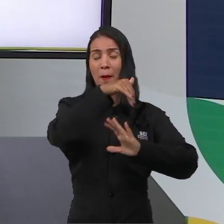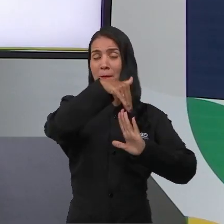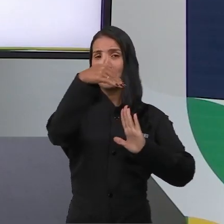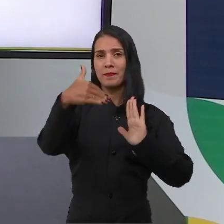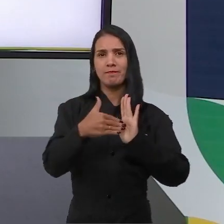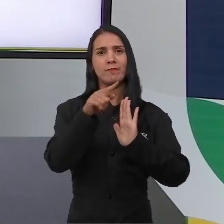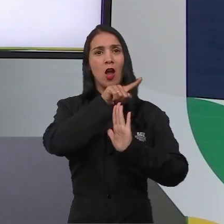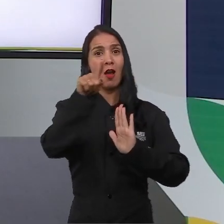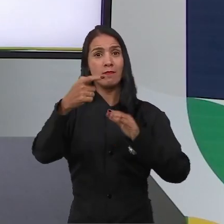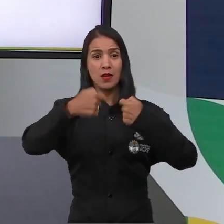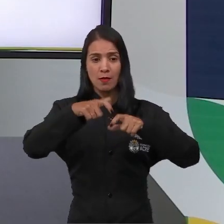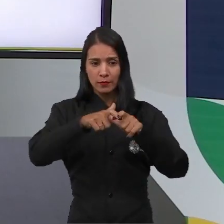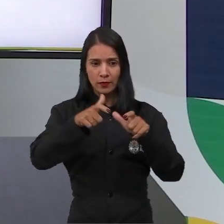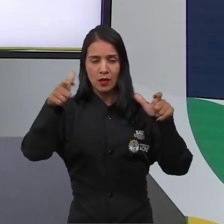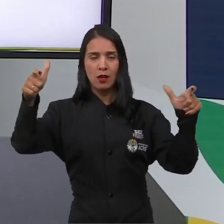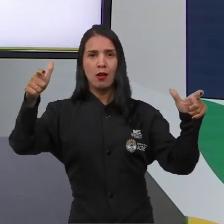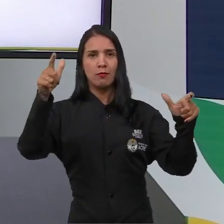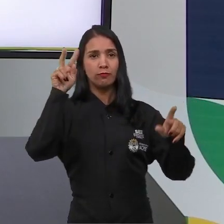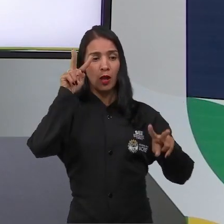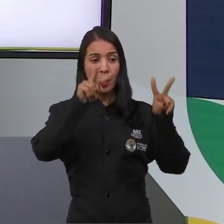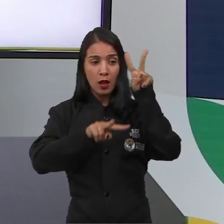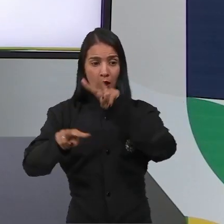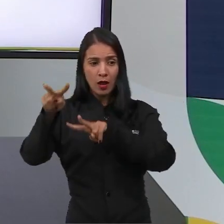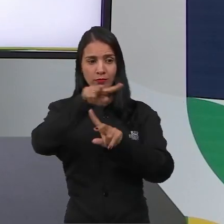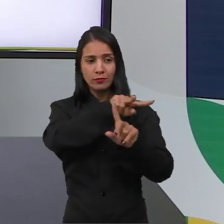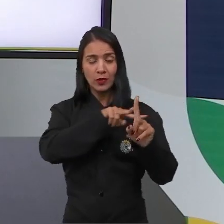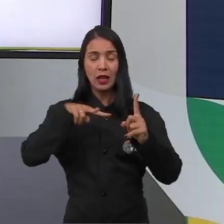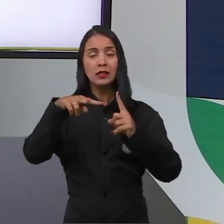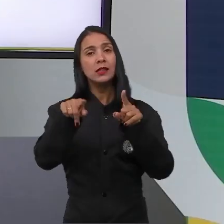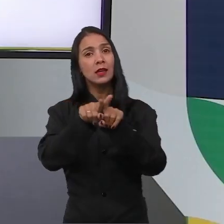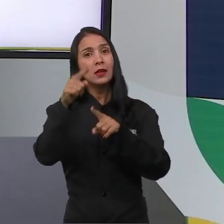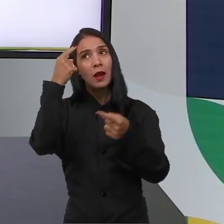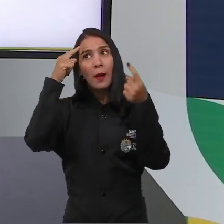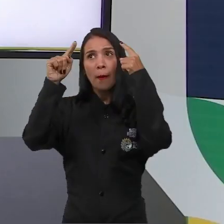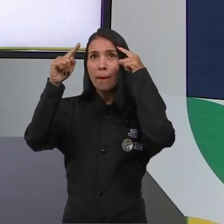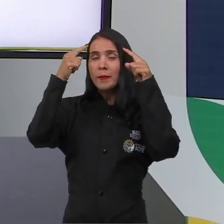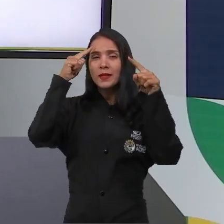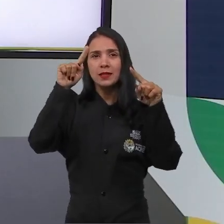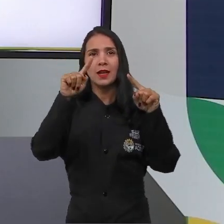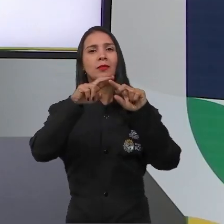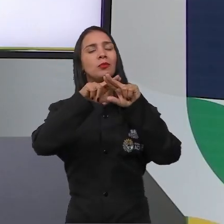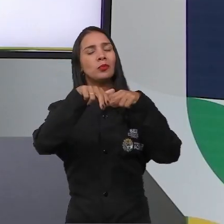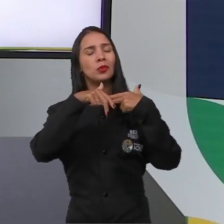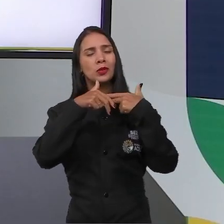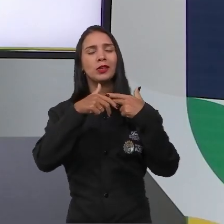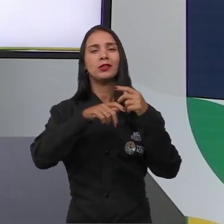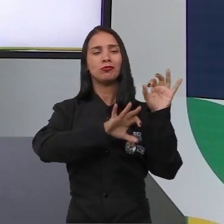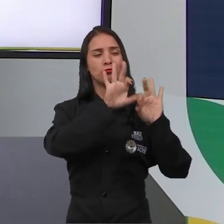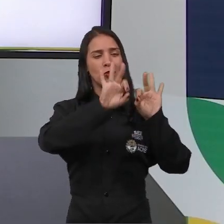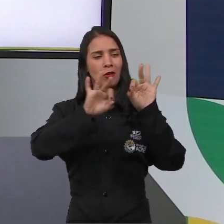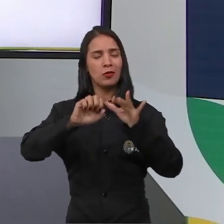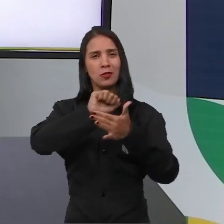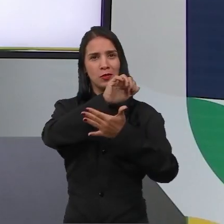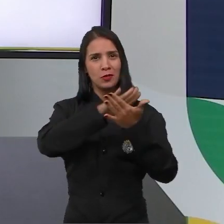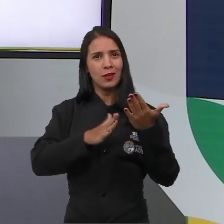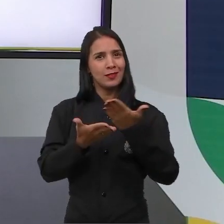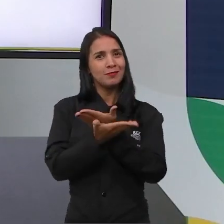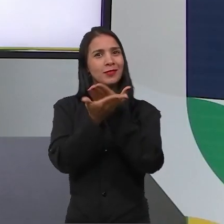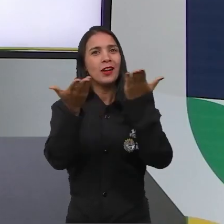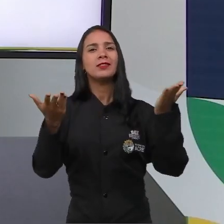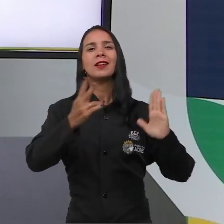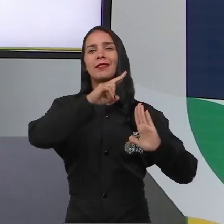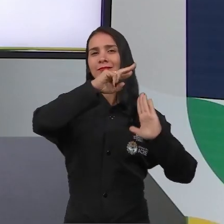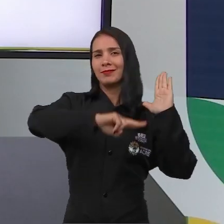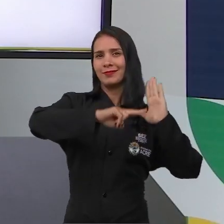preciso ampliar meu campo de sentido e pensar sempre. E pensando nisso, eu preparei essa atividade aí de leitura